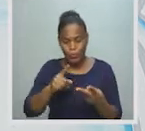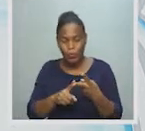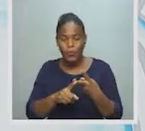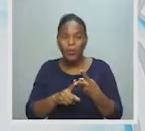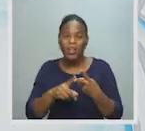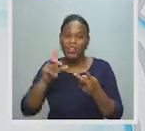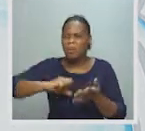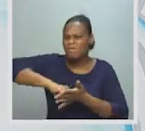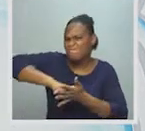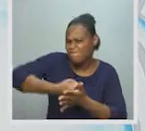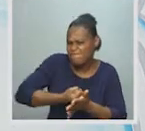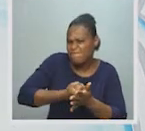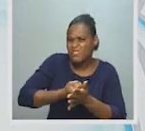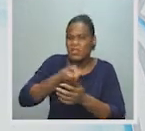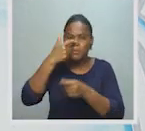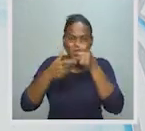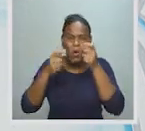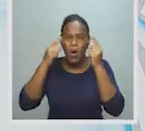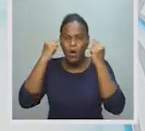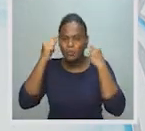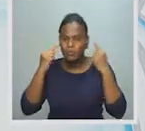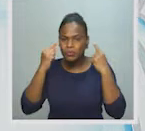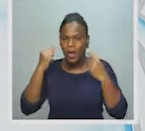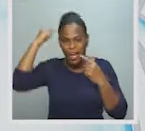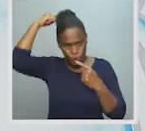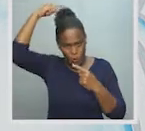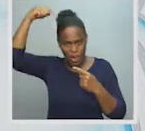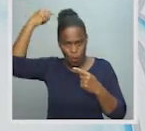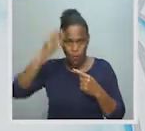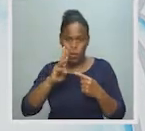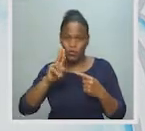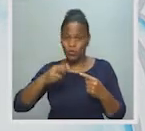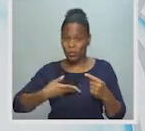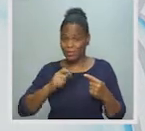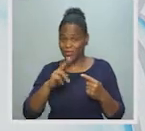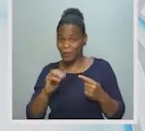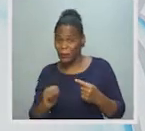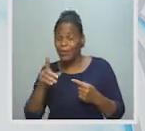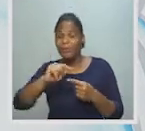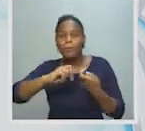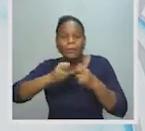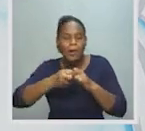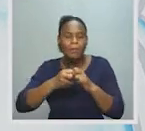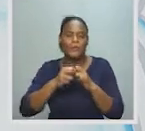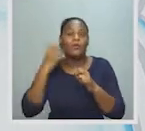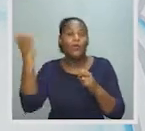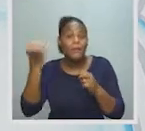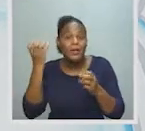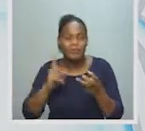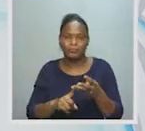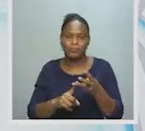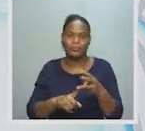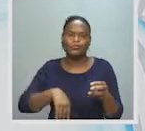mundiais, massacre dos judeus. Além disso, os problemas ecológicos, ou seja, a poluição,